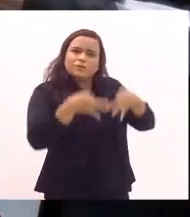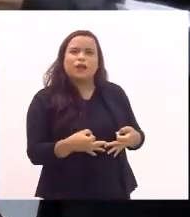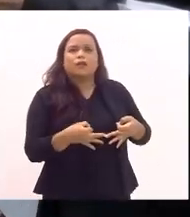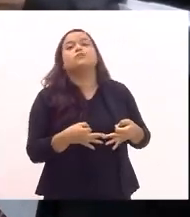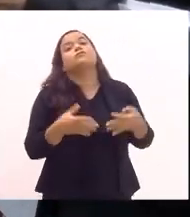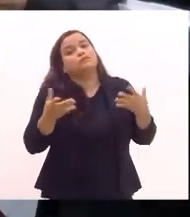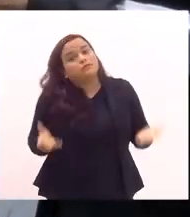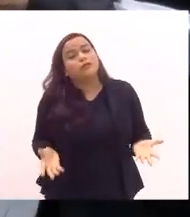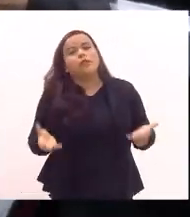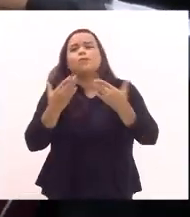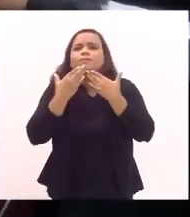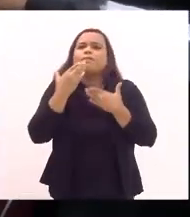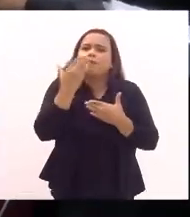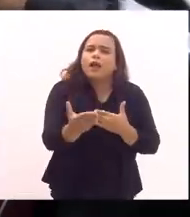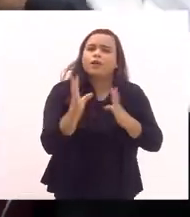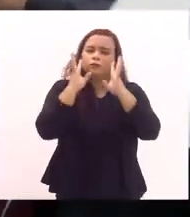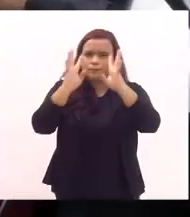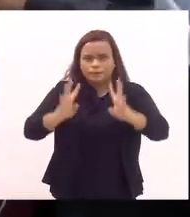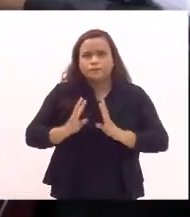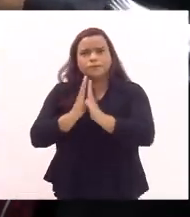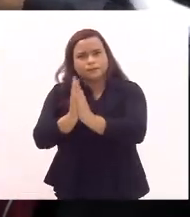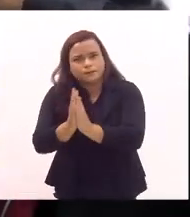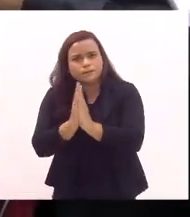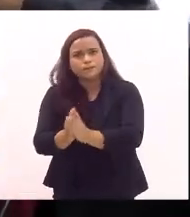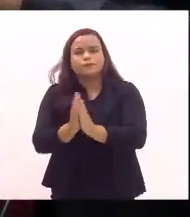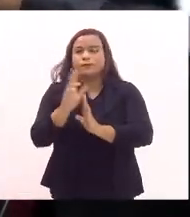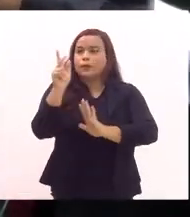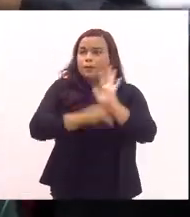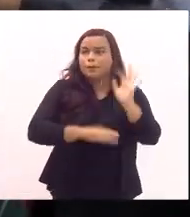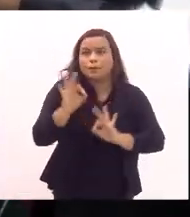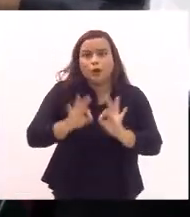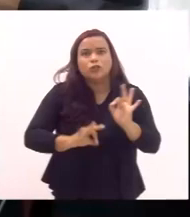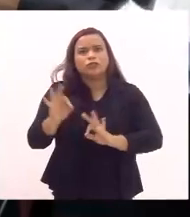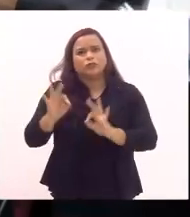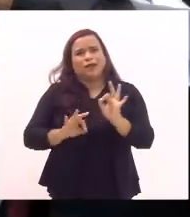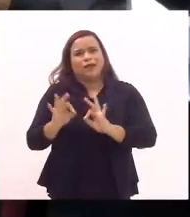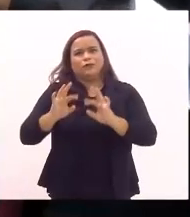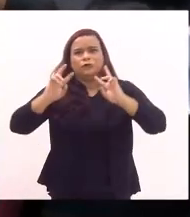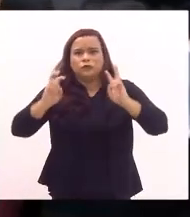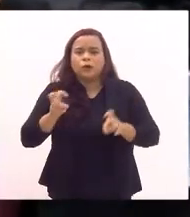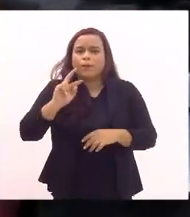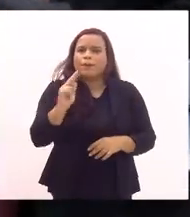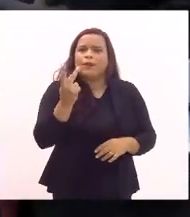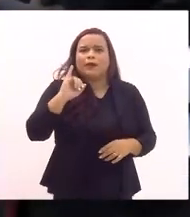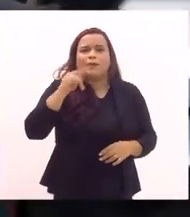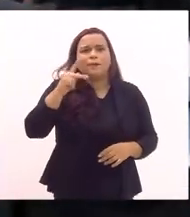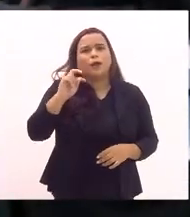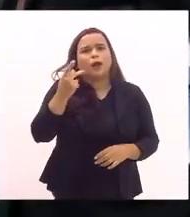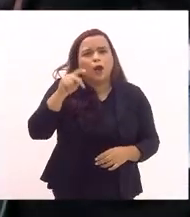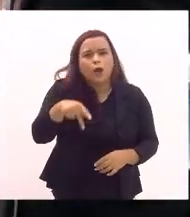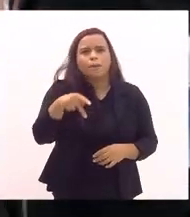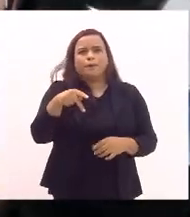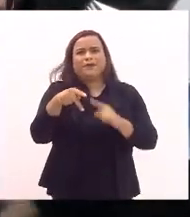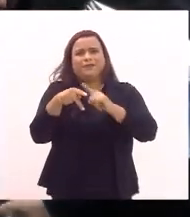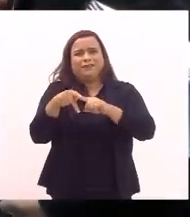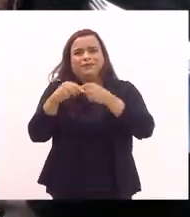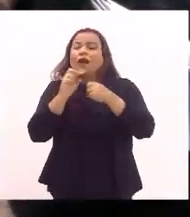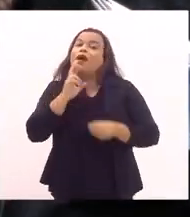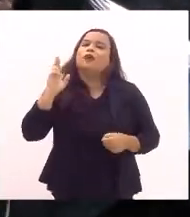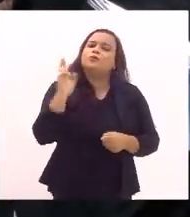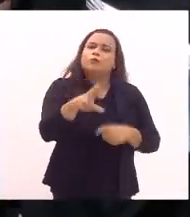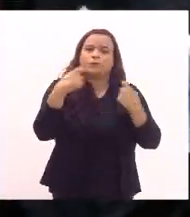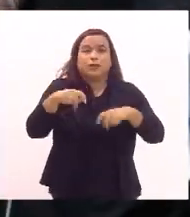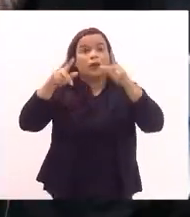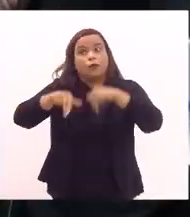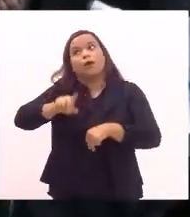os meus pares para trazer um projeto de tombamento do hip-hop para pauta para que a gente deu uma resposta como deu a